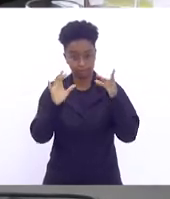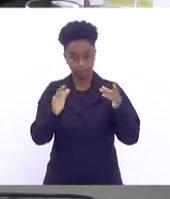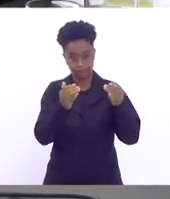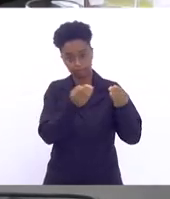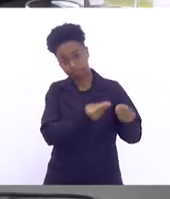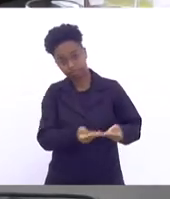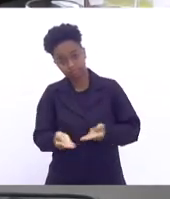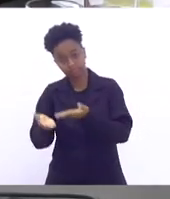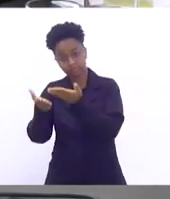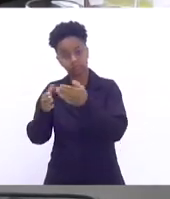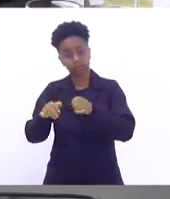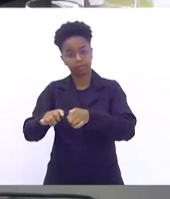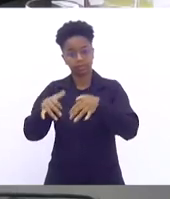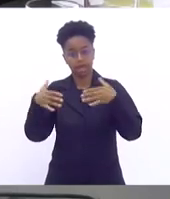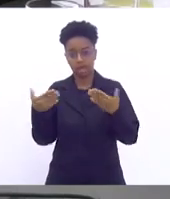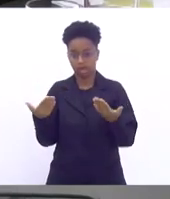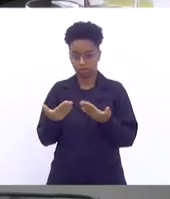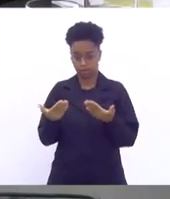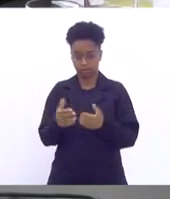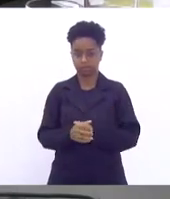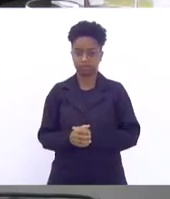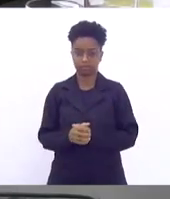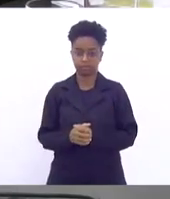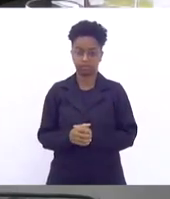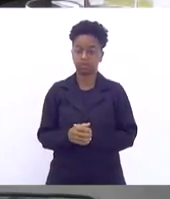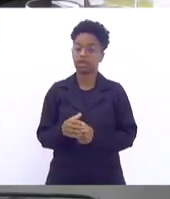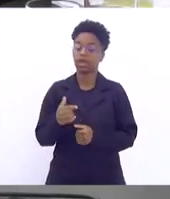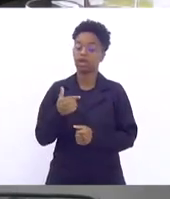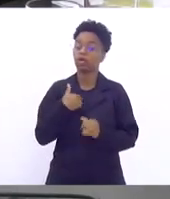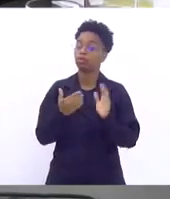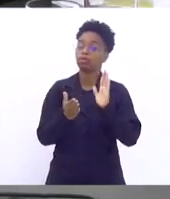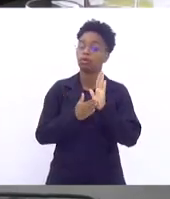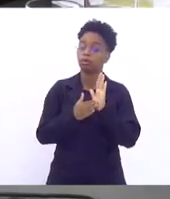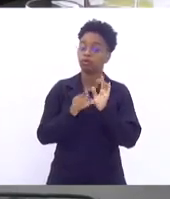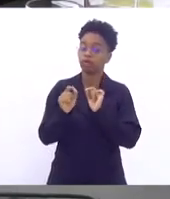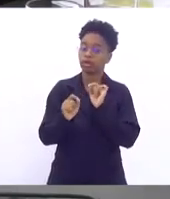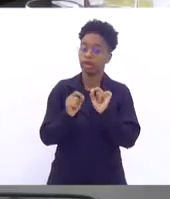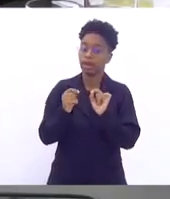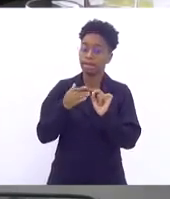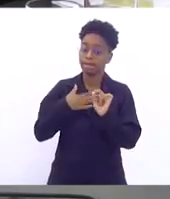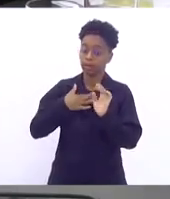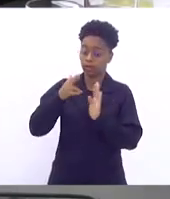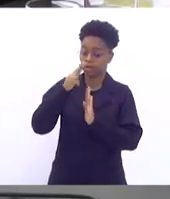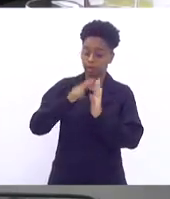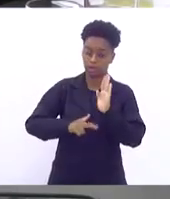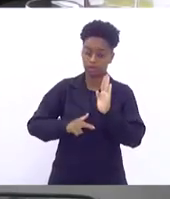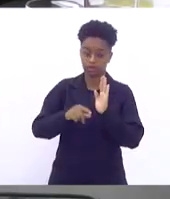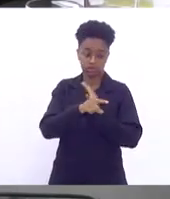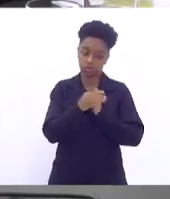logo o que eu vou propor aqui vou avocar para mim a relatoria que é uma excelência não pode ser relator do próprio projeto